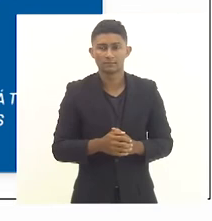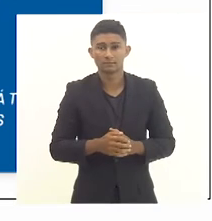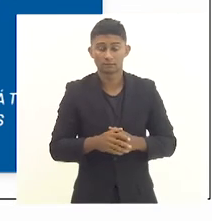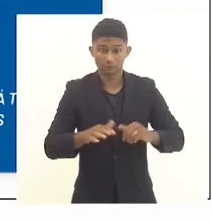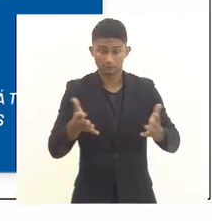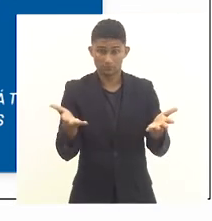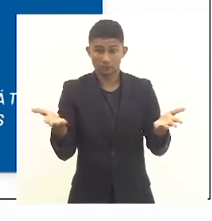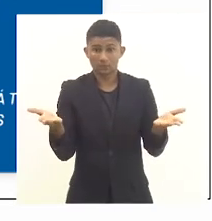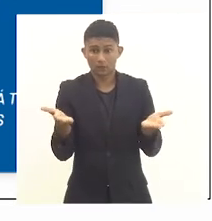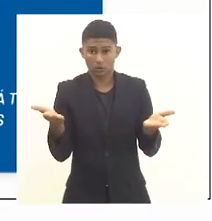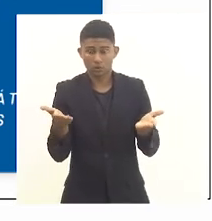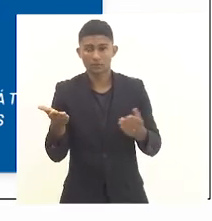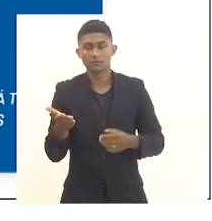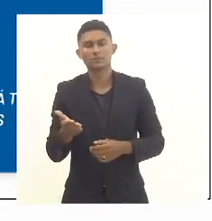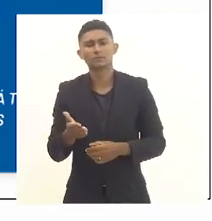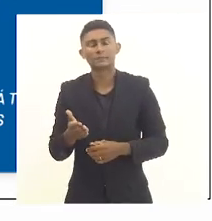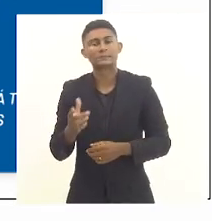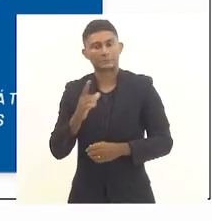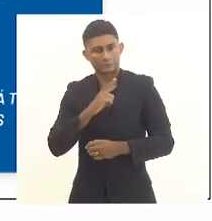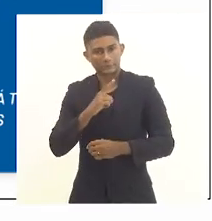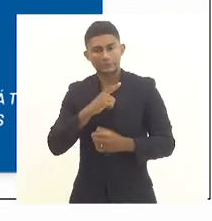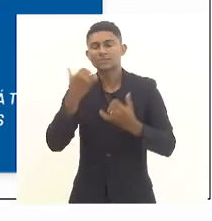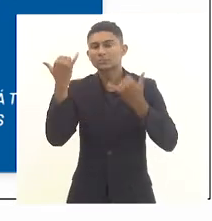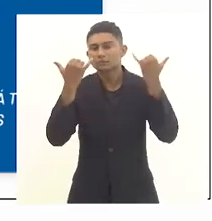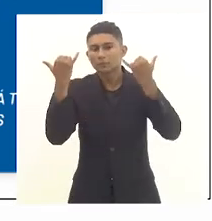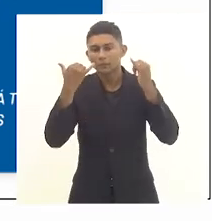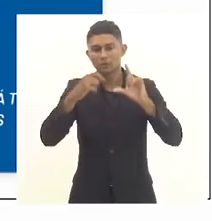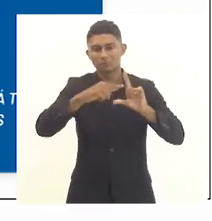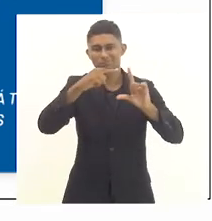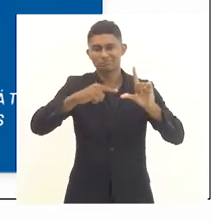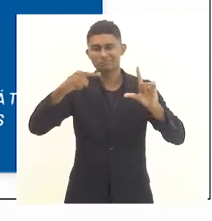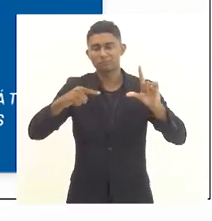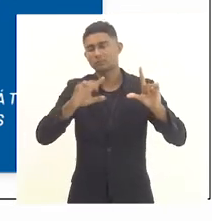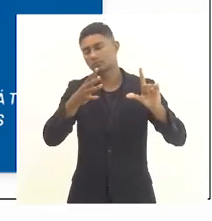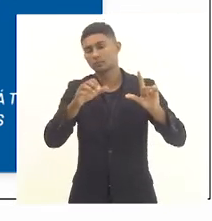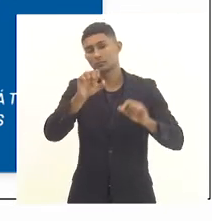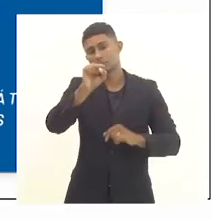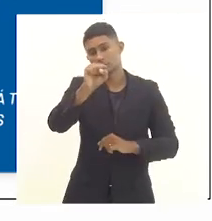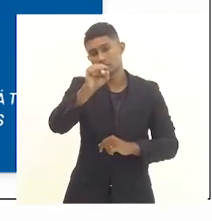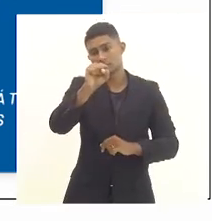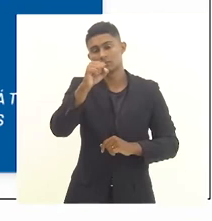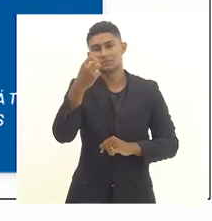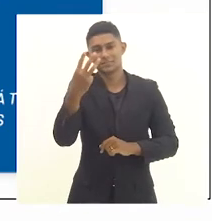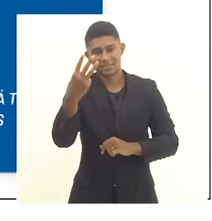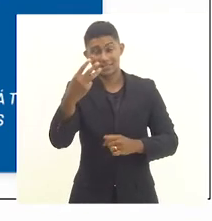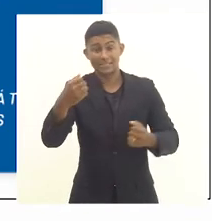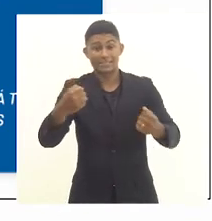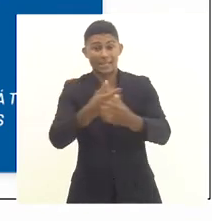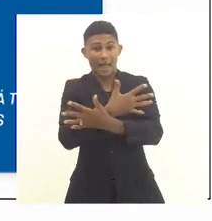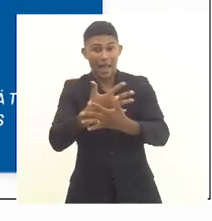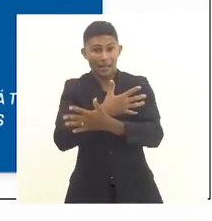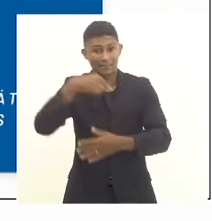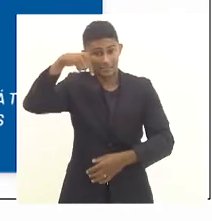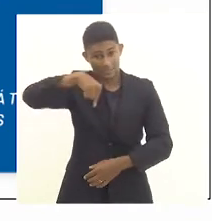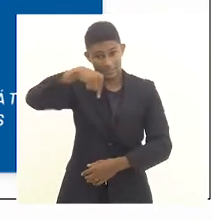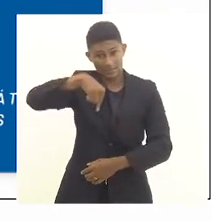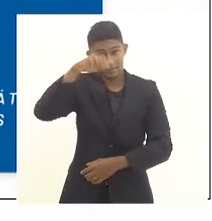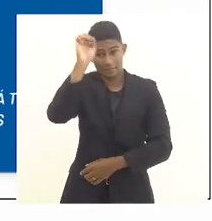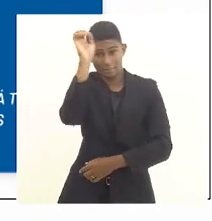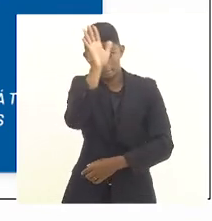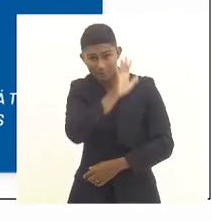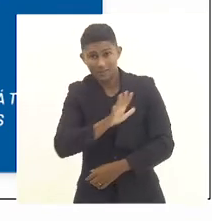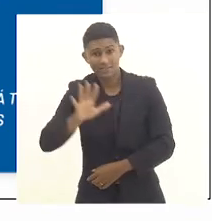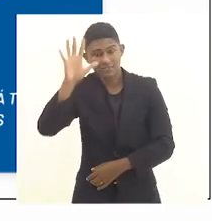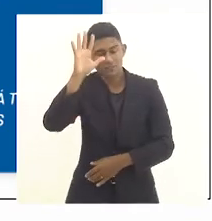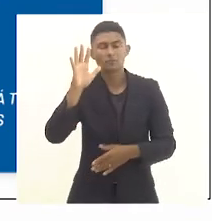Atualmente, nós temos, e esse número é muito significativo para nós, 83 cidades no Brasil inteiro que já